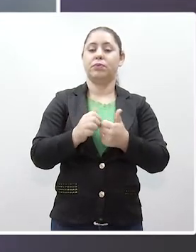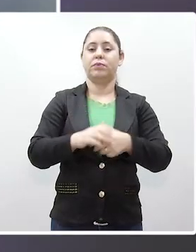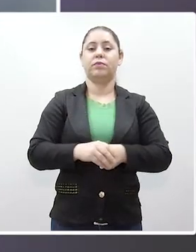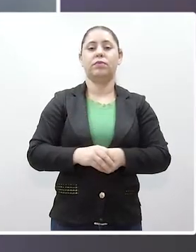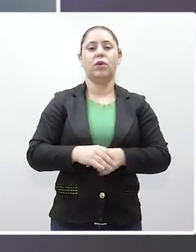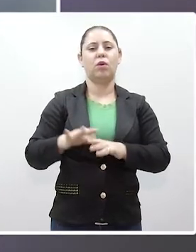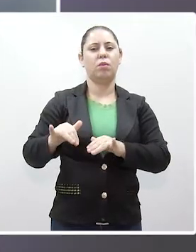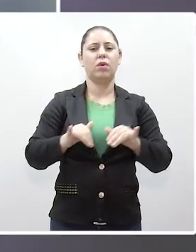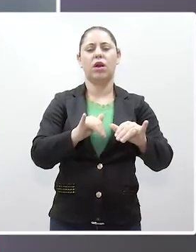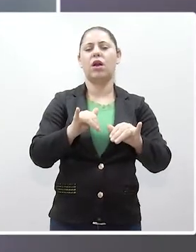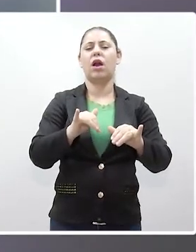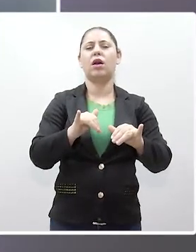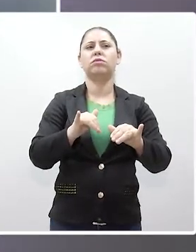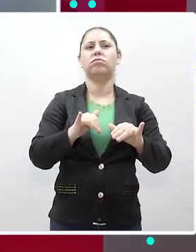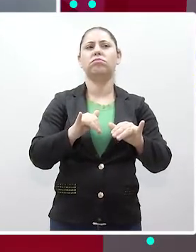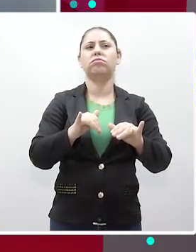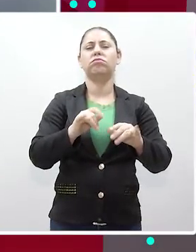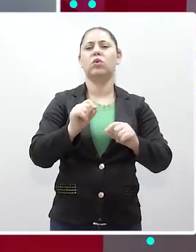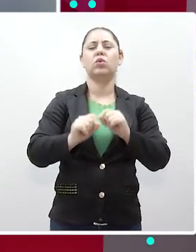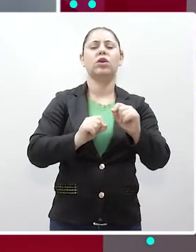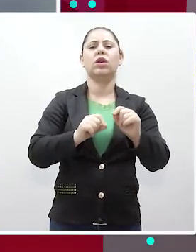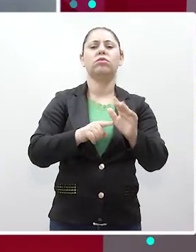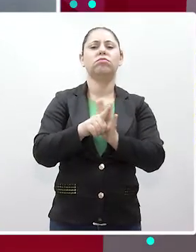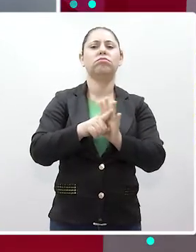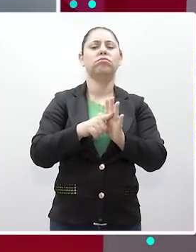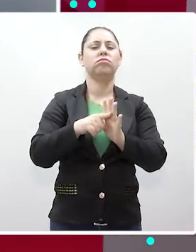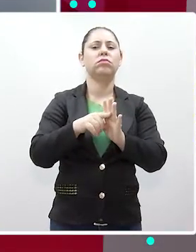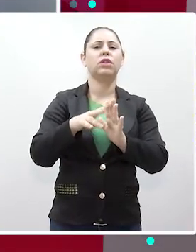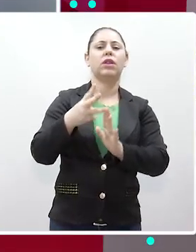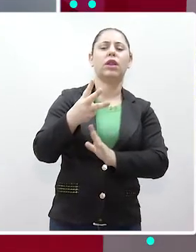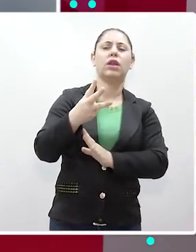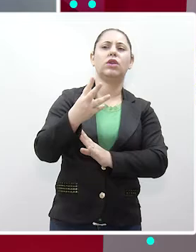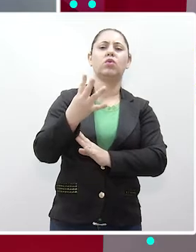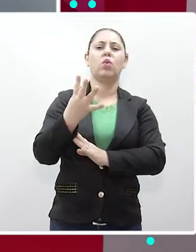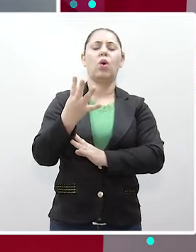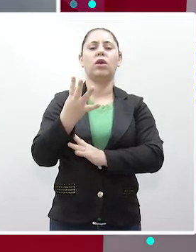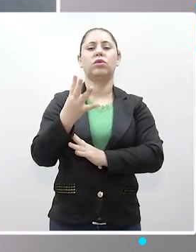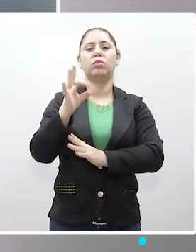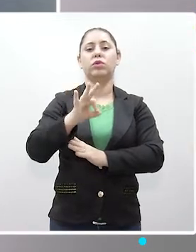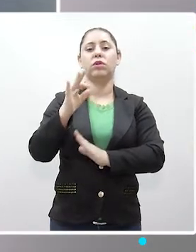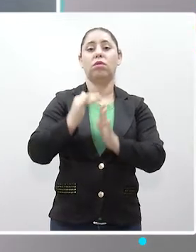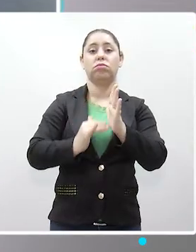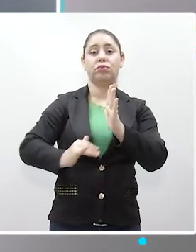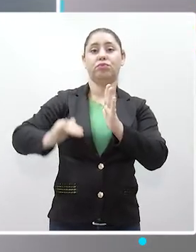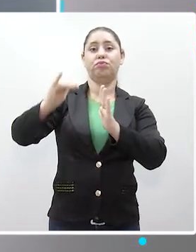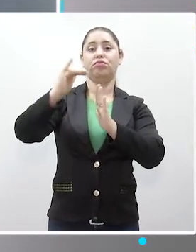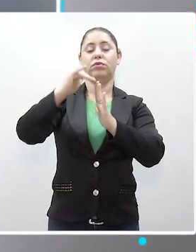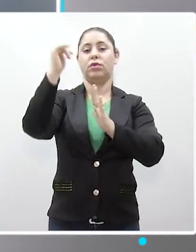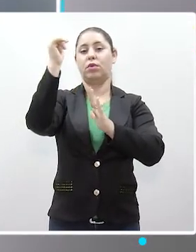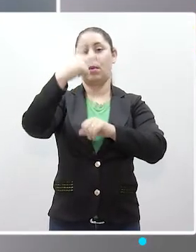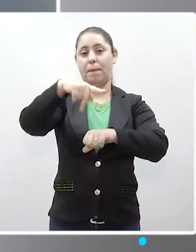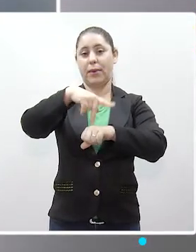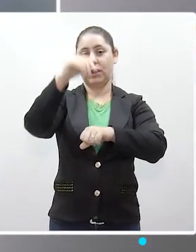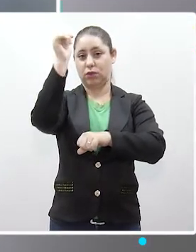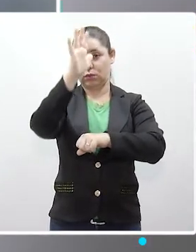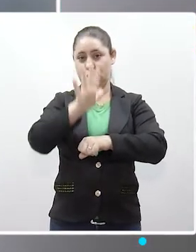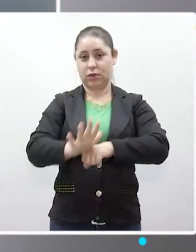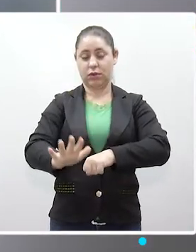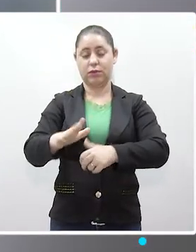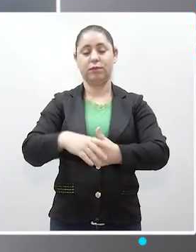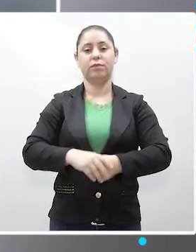O mercado está projetando um crescimento para o Brasil na ordem de 3 a 4% aí de crescimento para o Brasil,